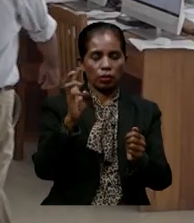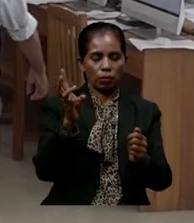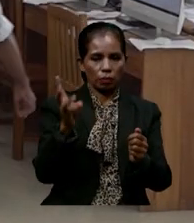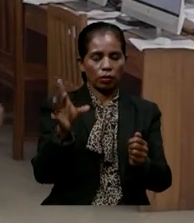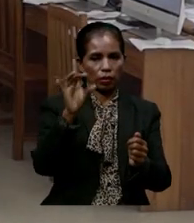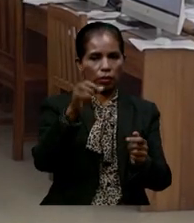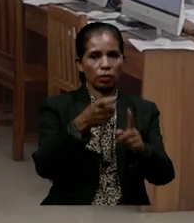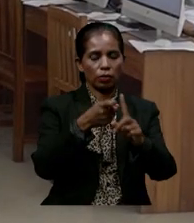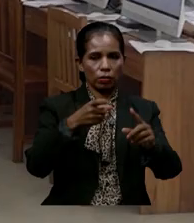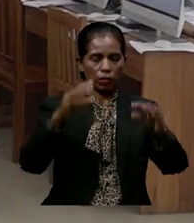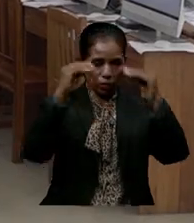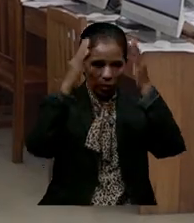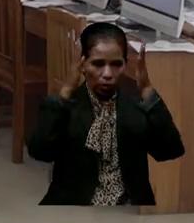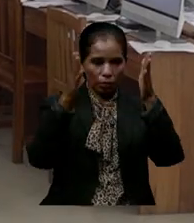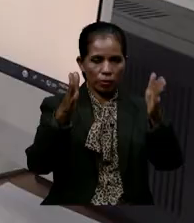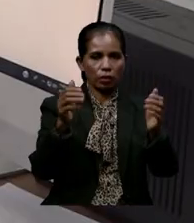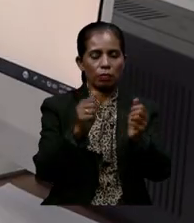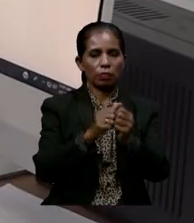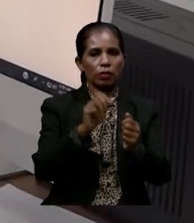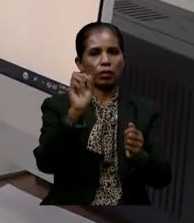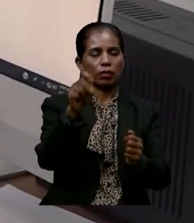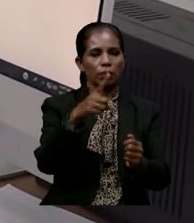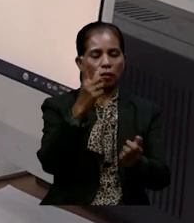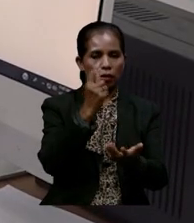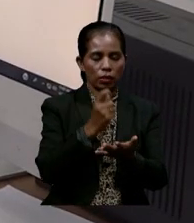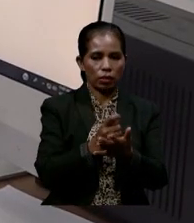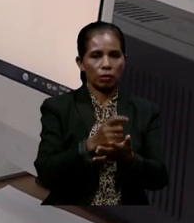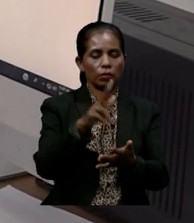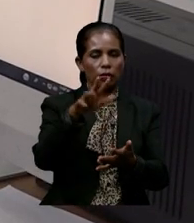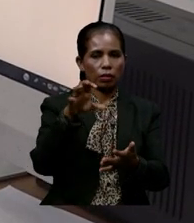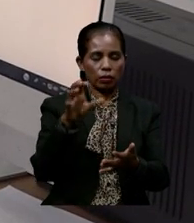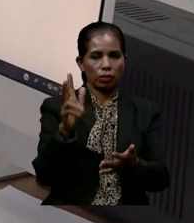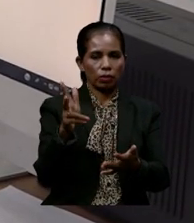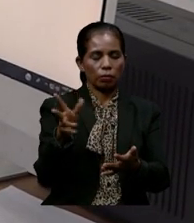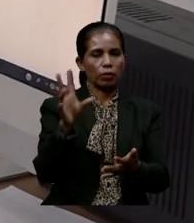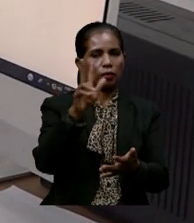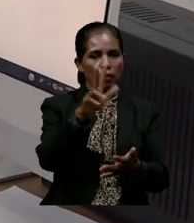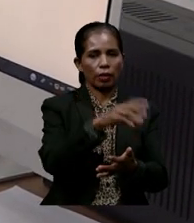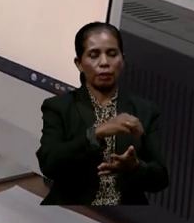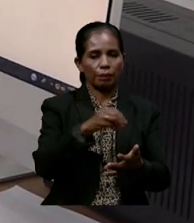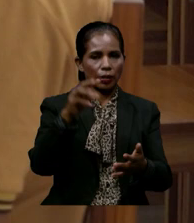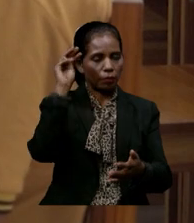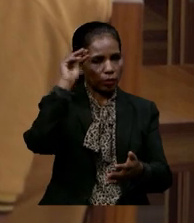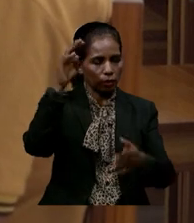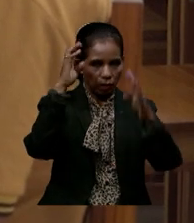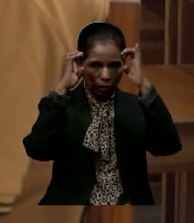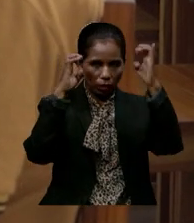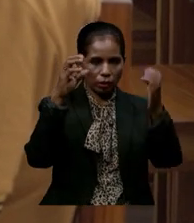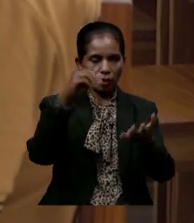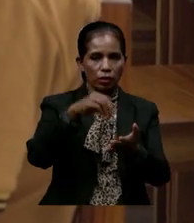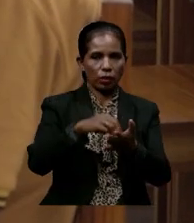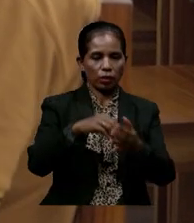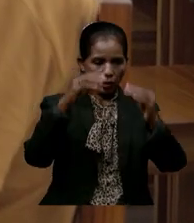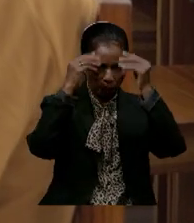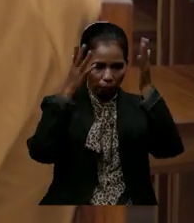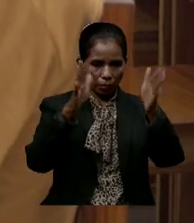seu total rihun sa Nulores ida Atos Rua e Nulores no Tolo, neve tuir teste. Tuir plano, Ministério da Educação se coloca